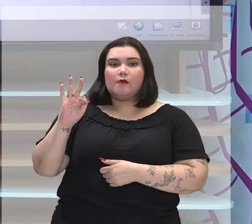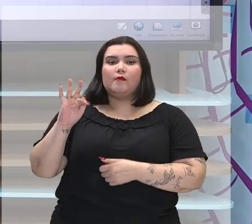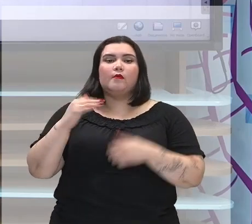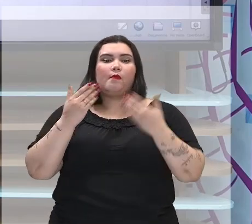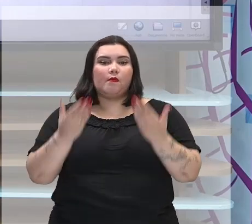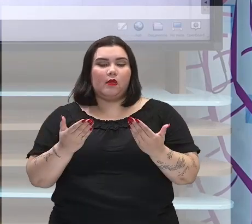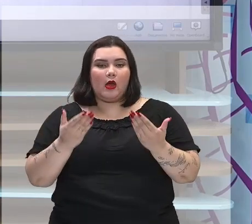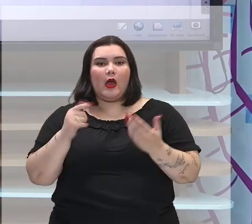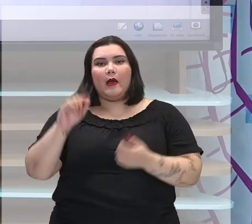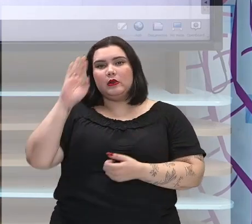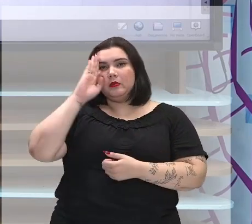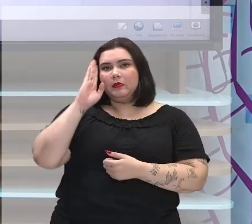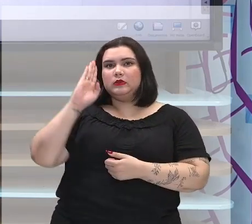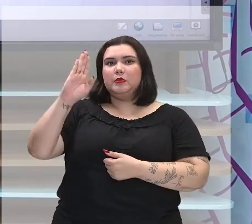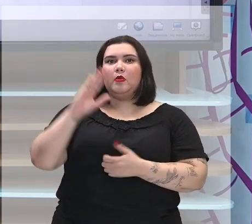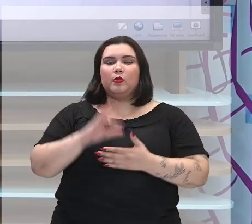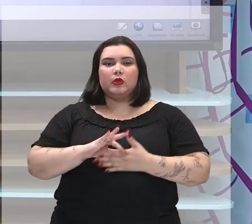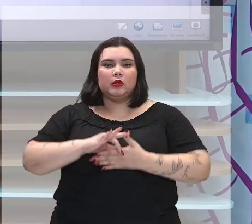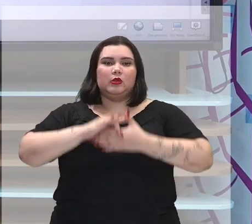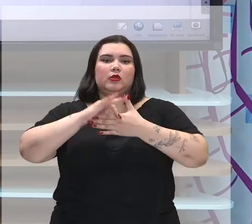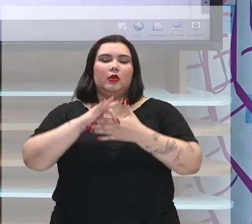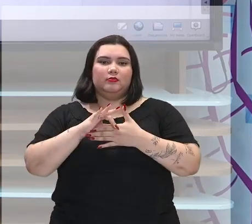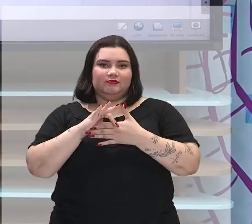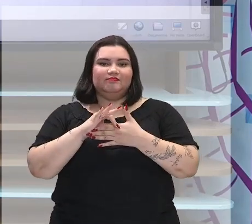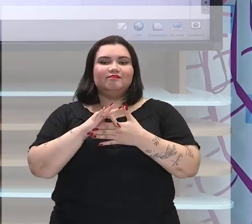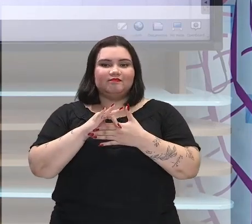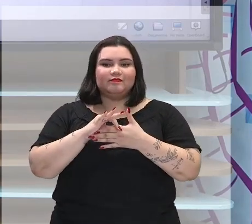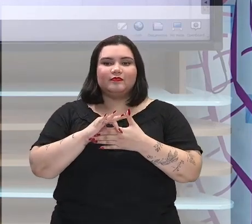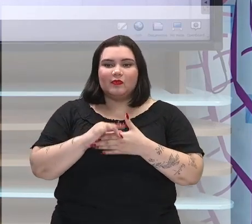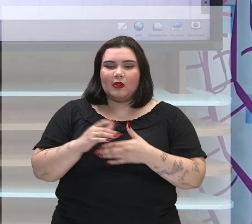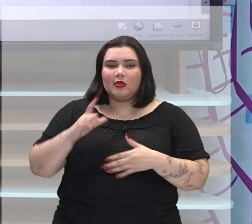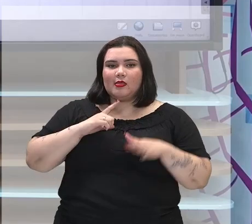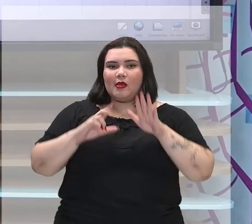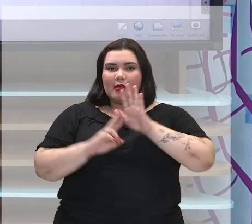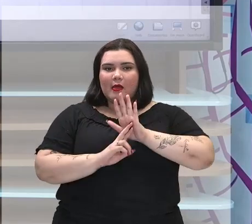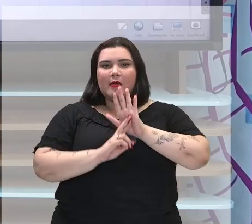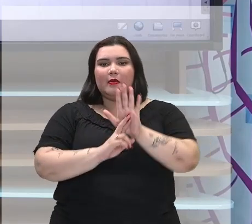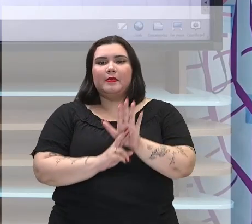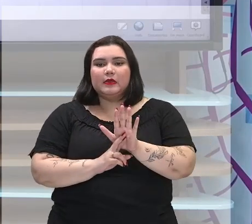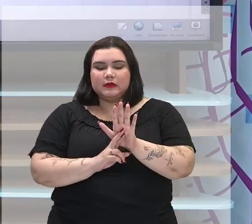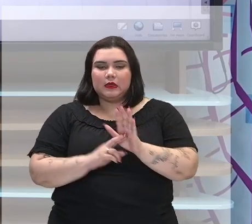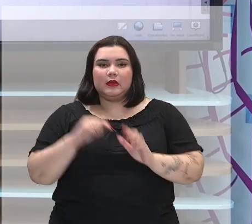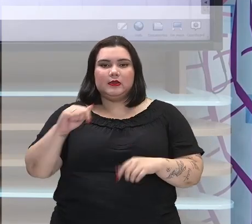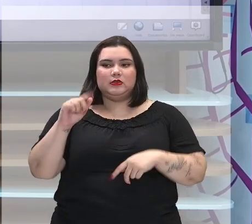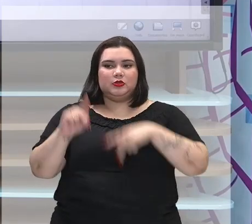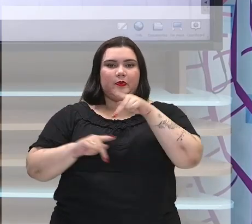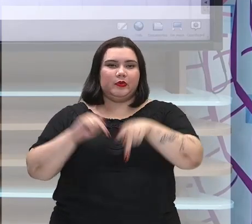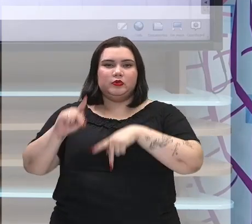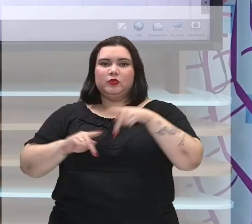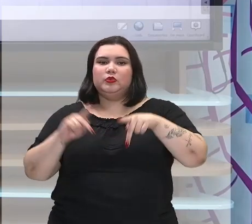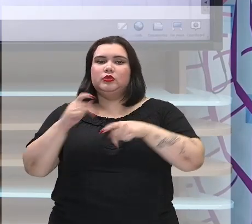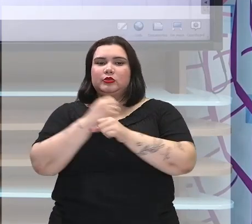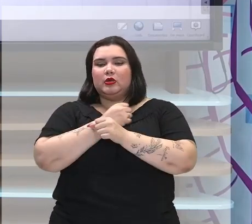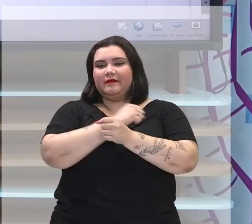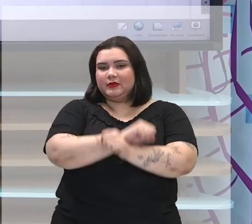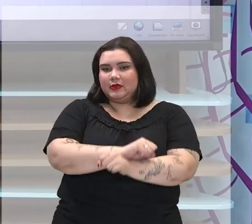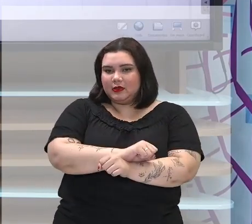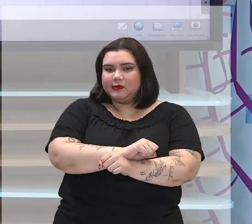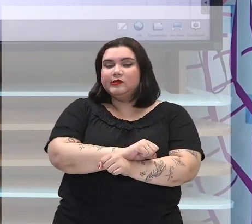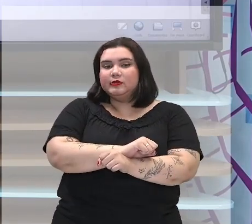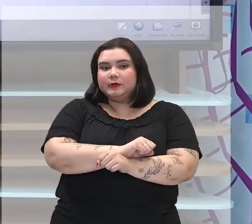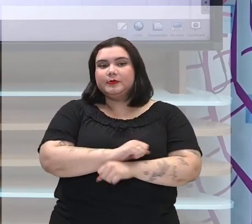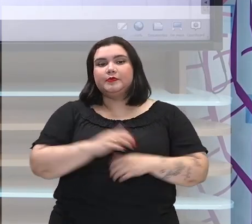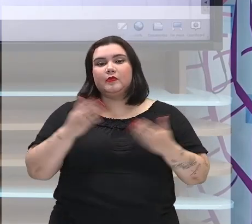o principal líder para que esse contexto colonial implementado pela